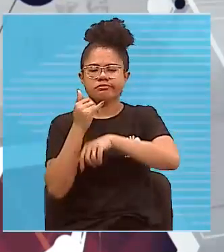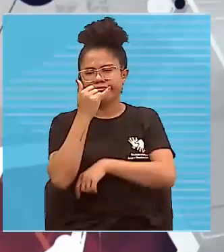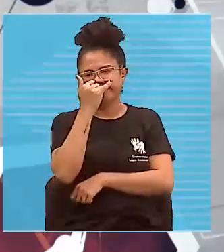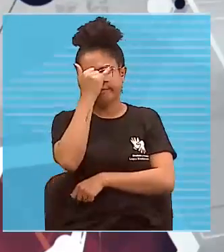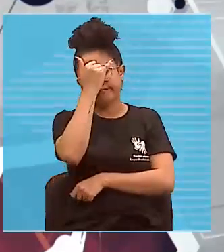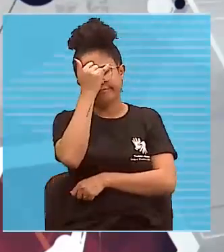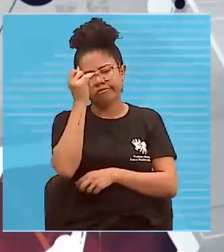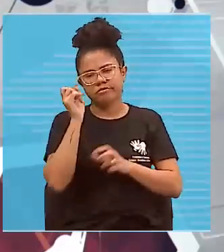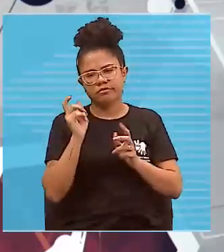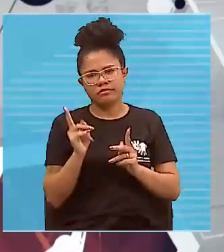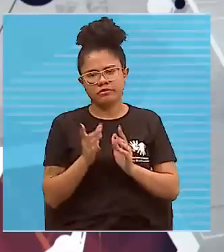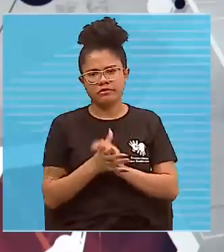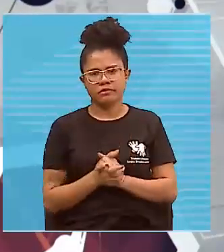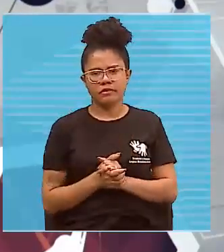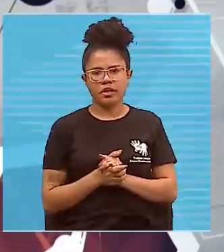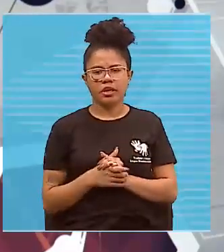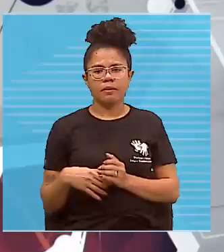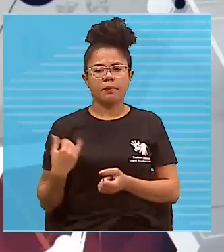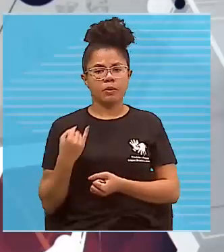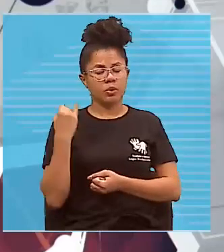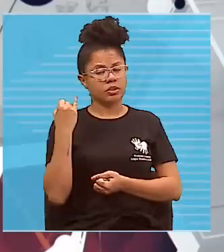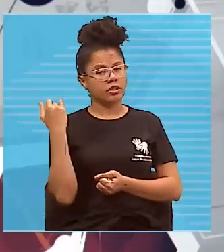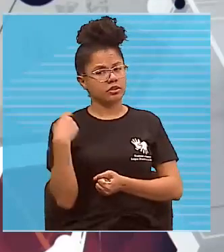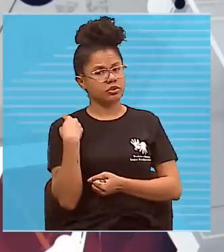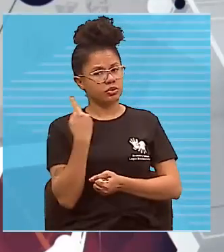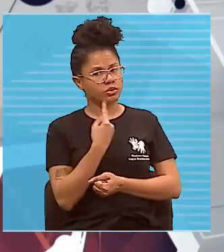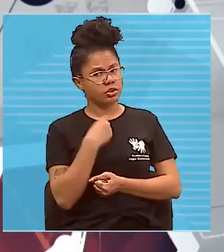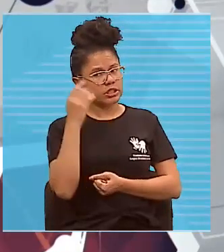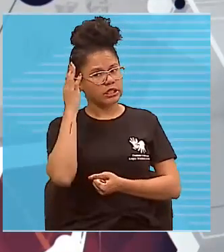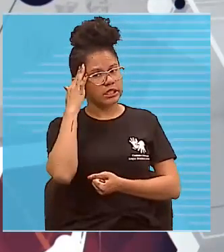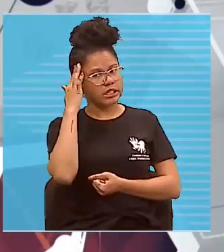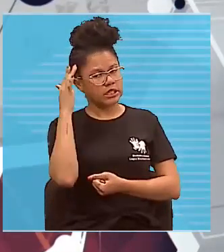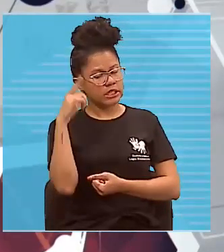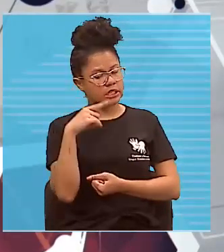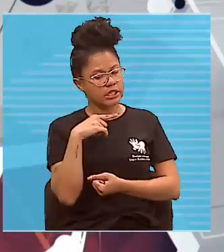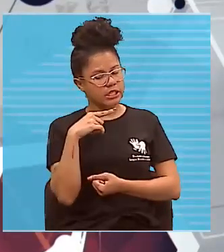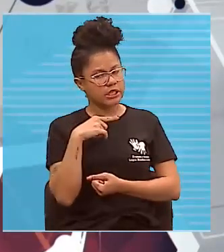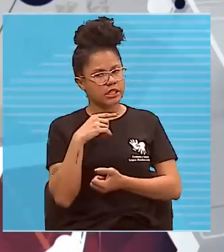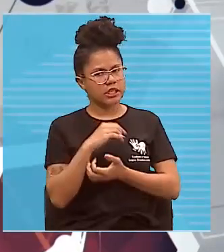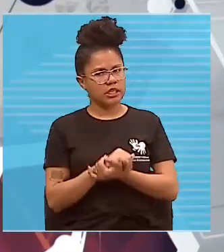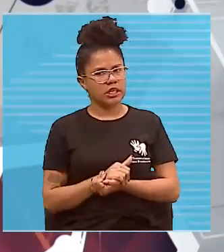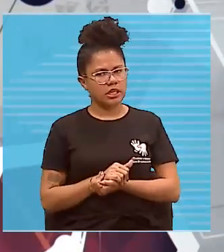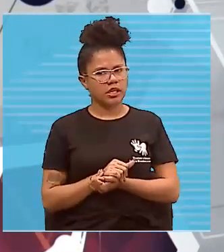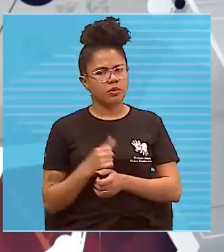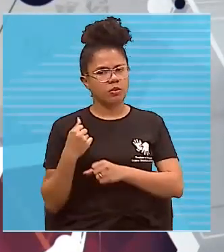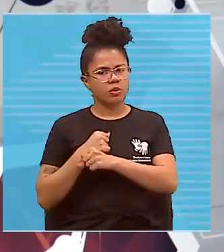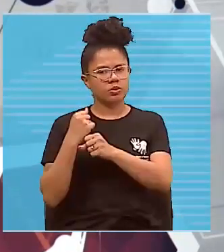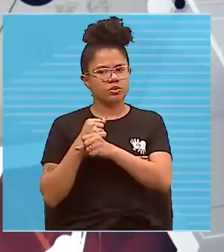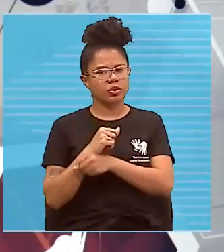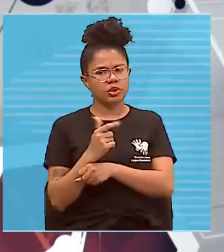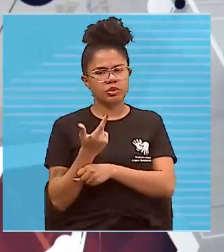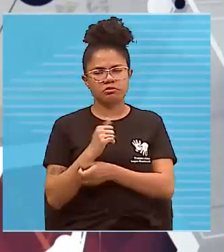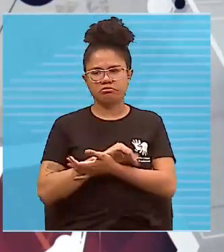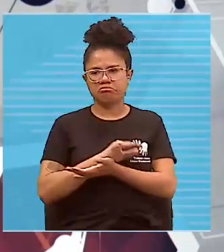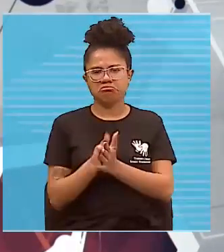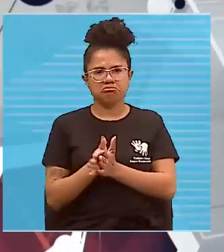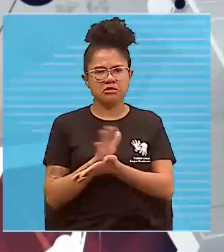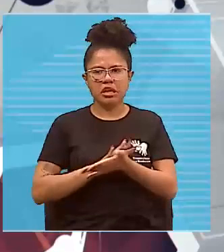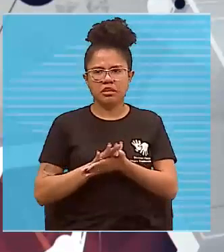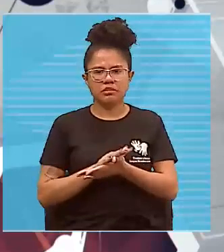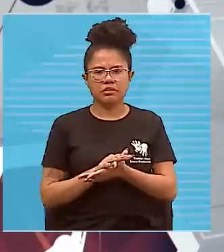entender que é muito difícil a gente ter um empreendimento que gere impacto zero, né? O que é que a gente tem que